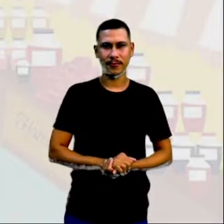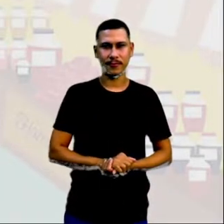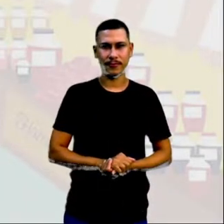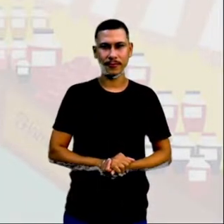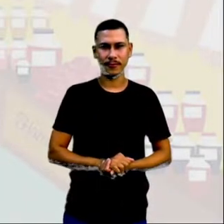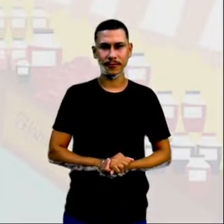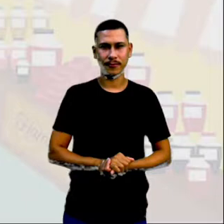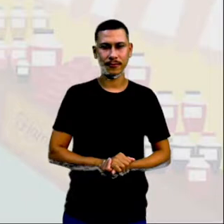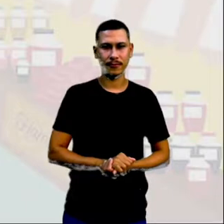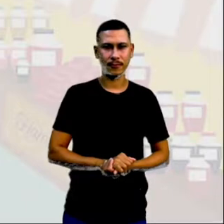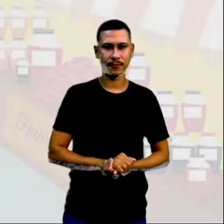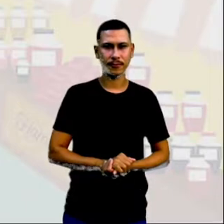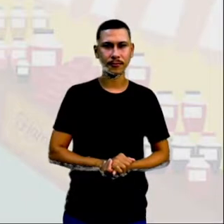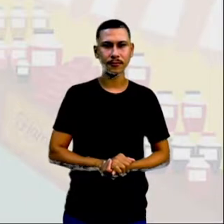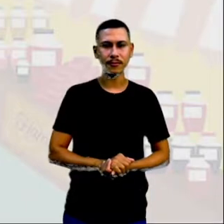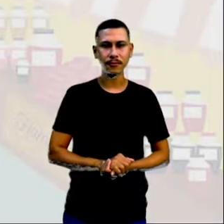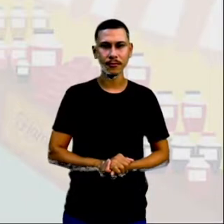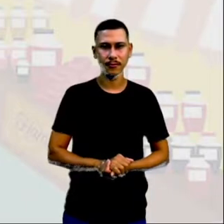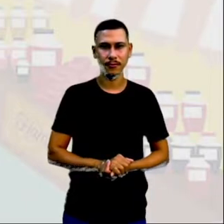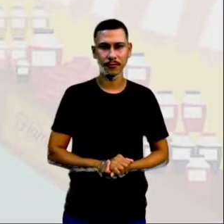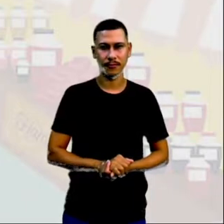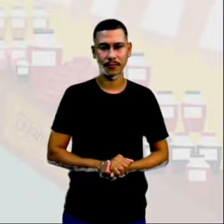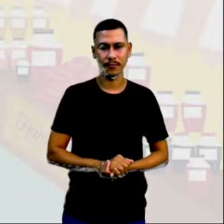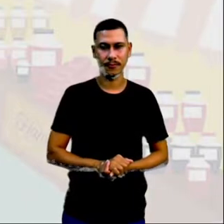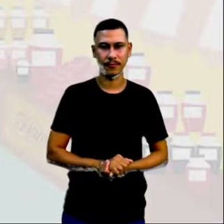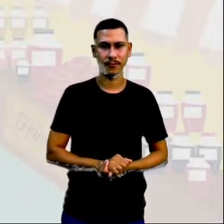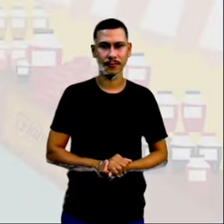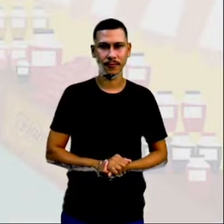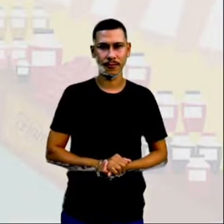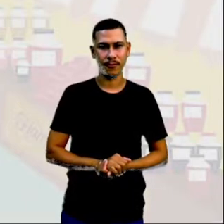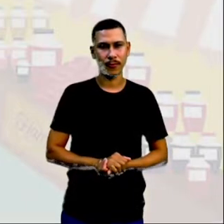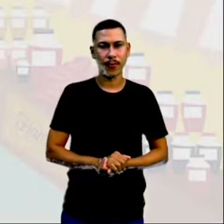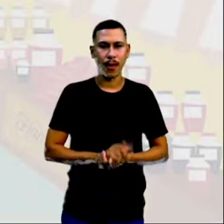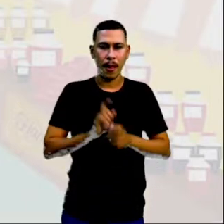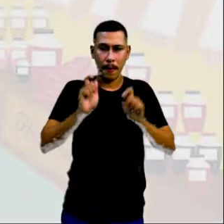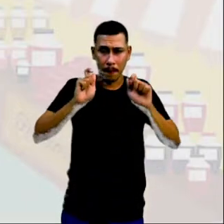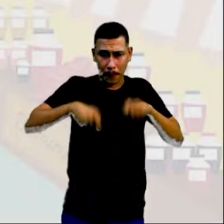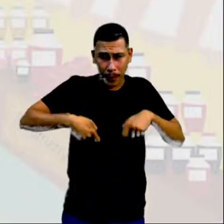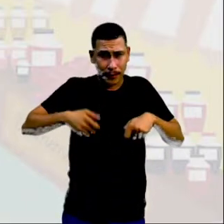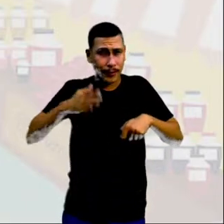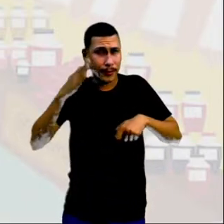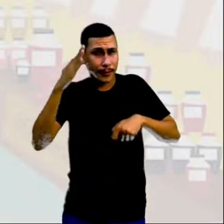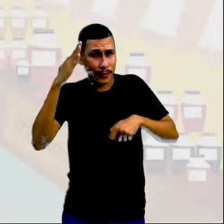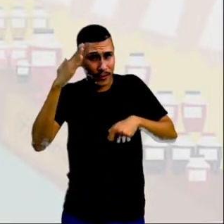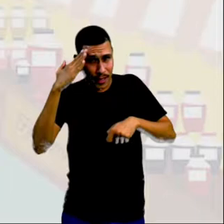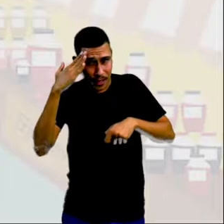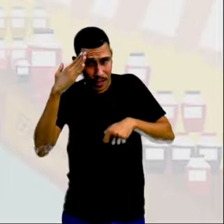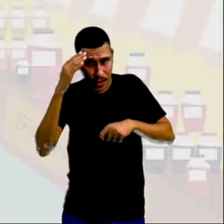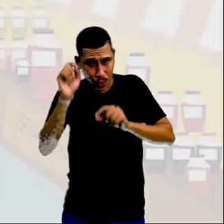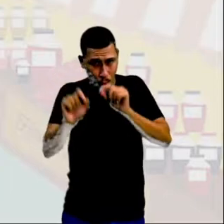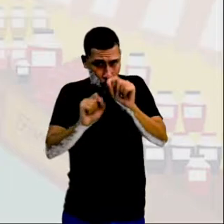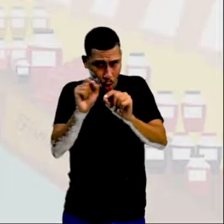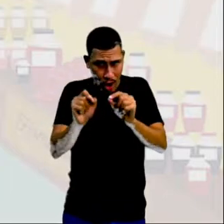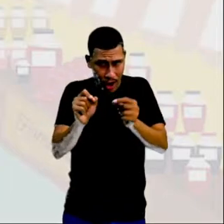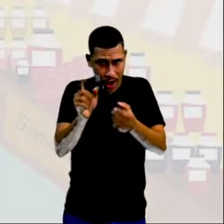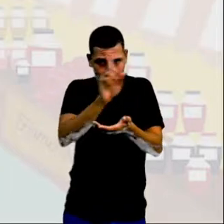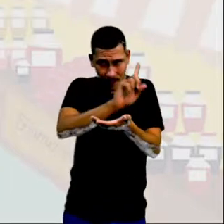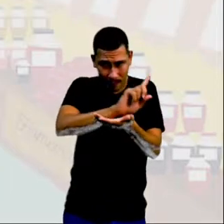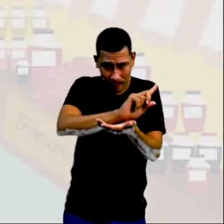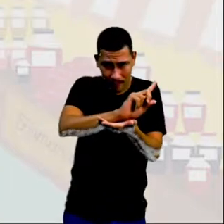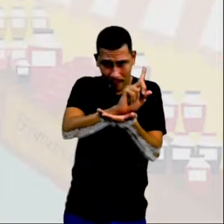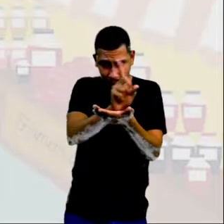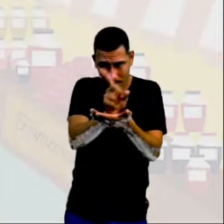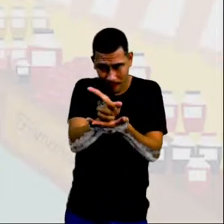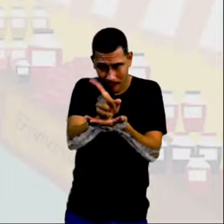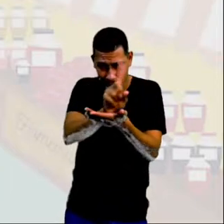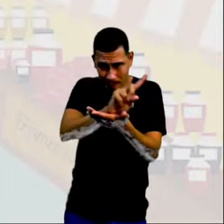E aí, antes de mais nada, a gente vai entender que os pontos de equilíbrio ou